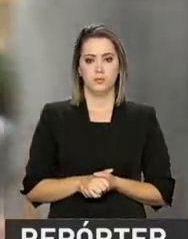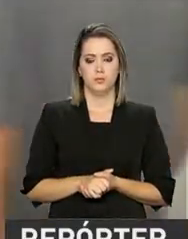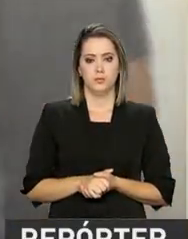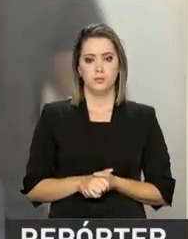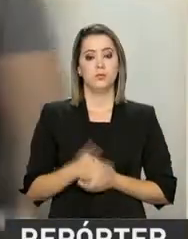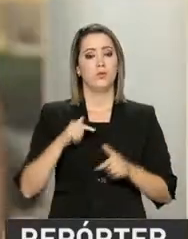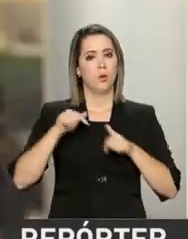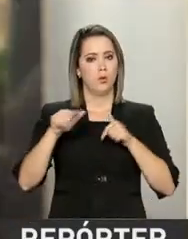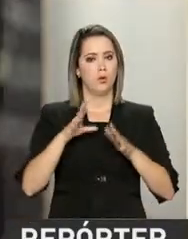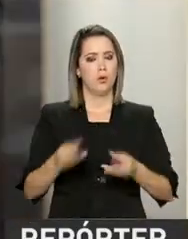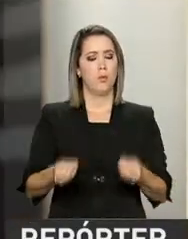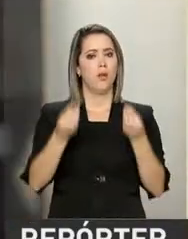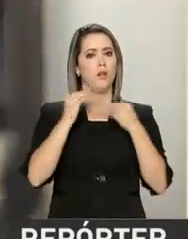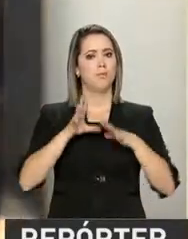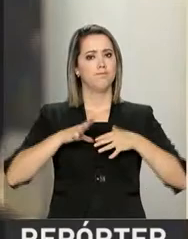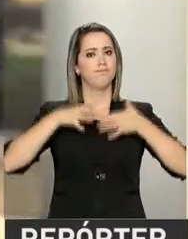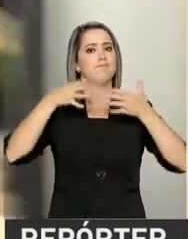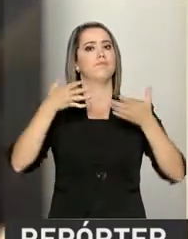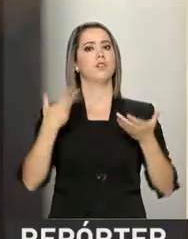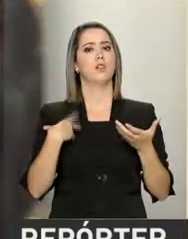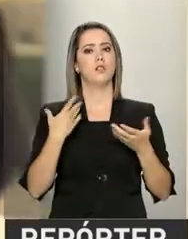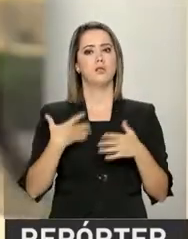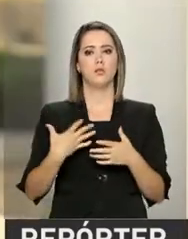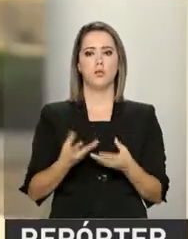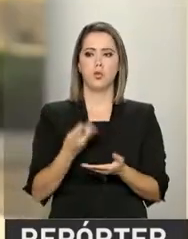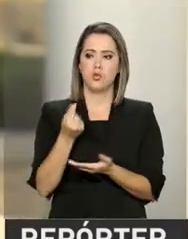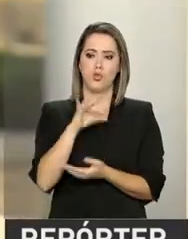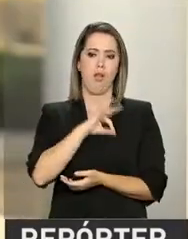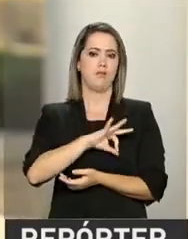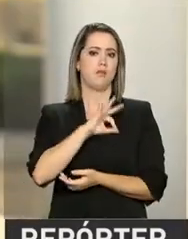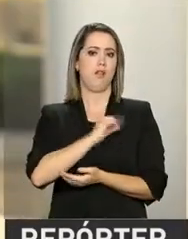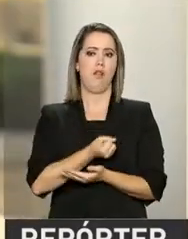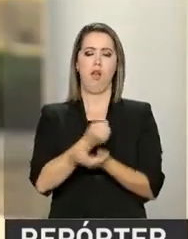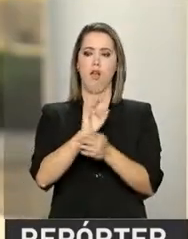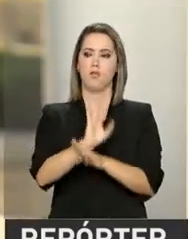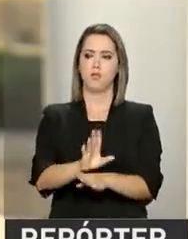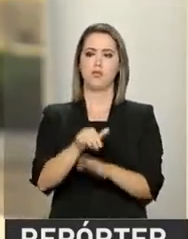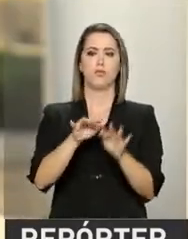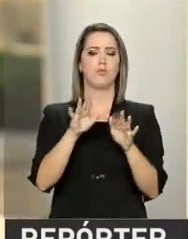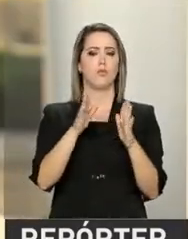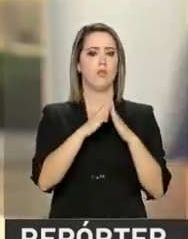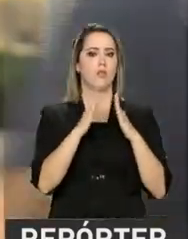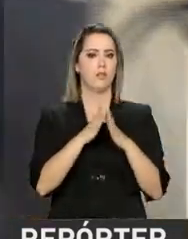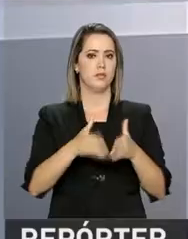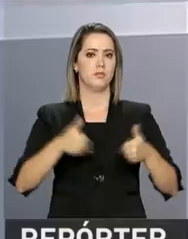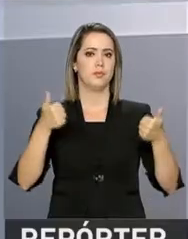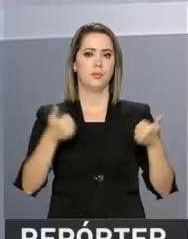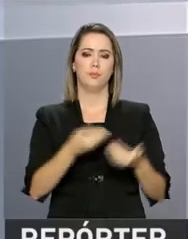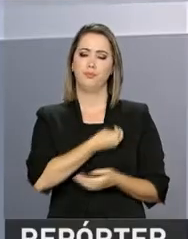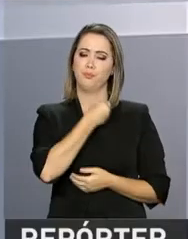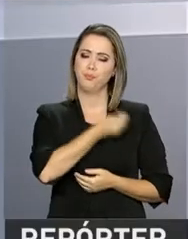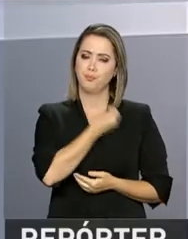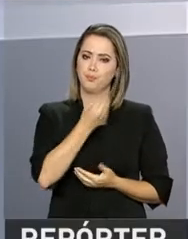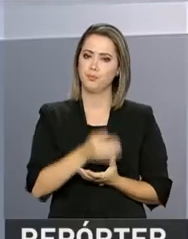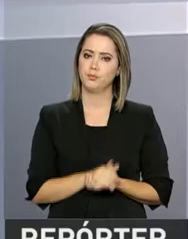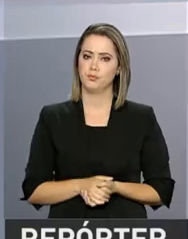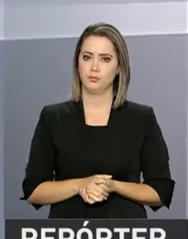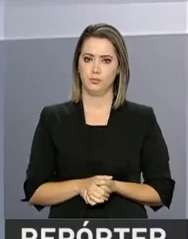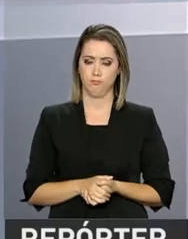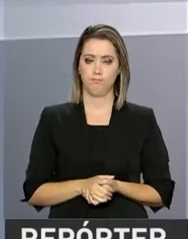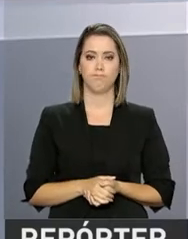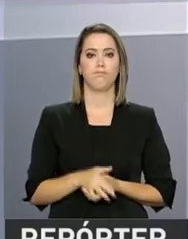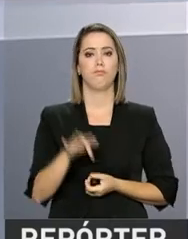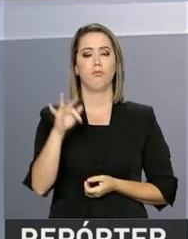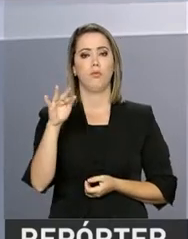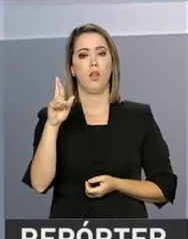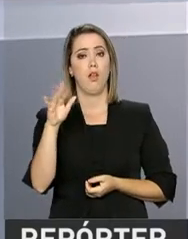autoestima next e levar o sustento pra casa pra melhorar as coisas a receita